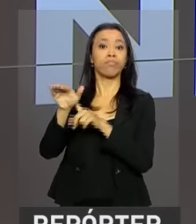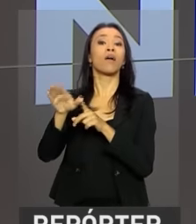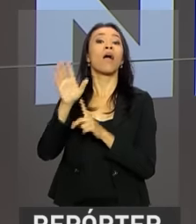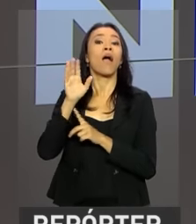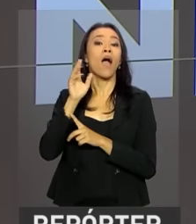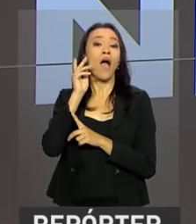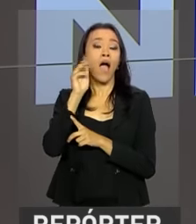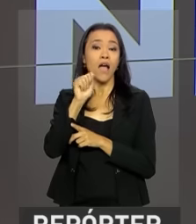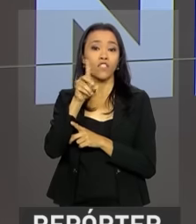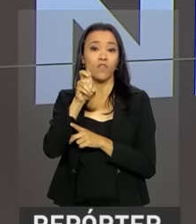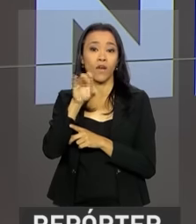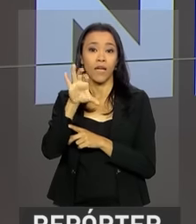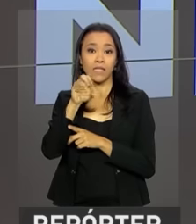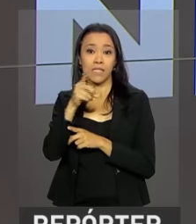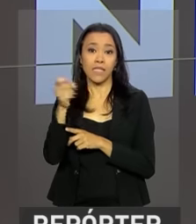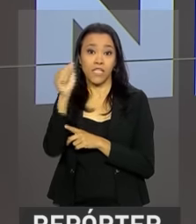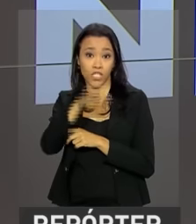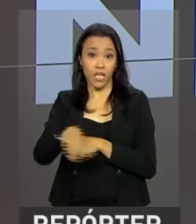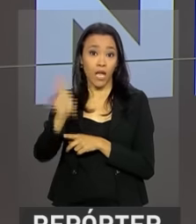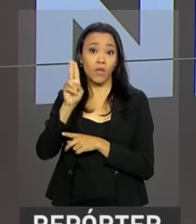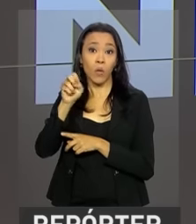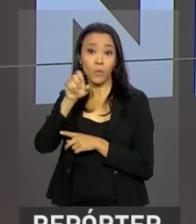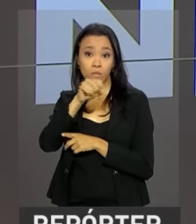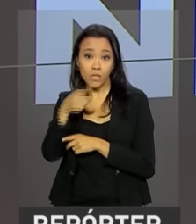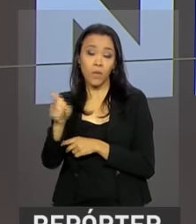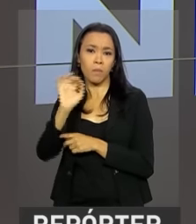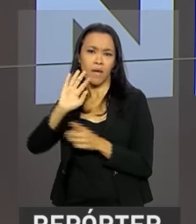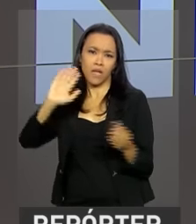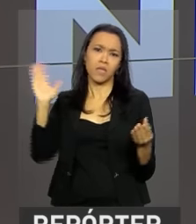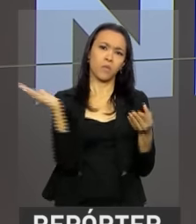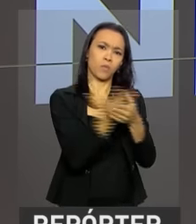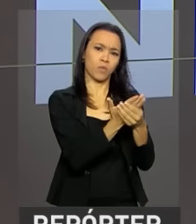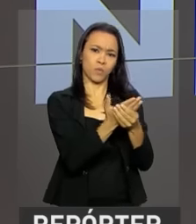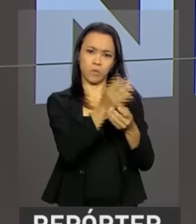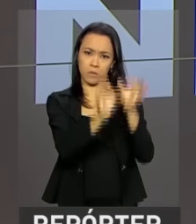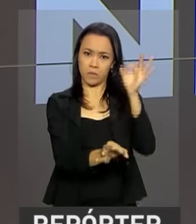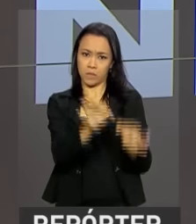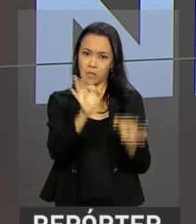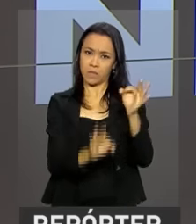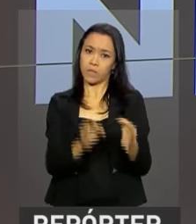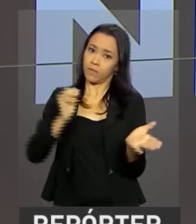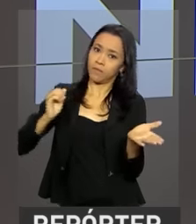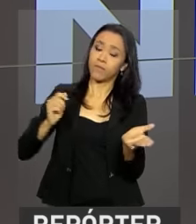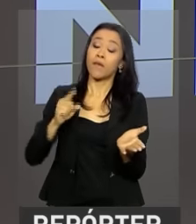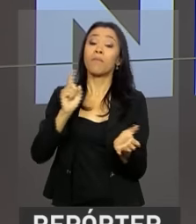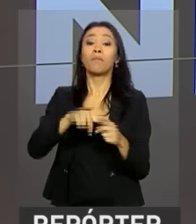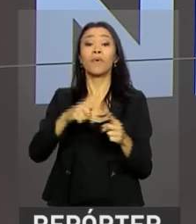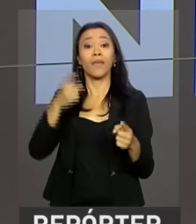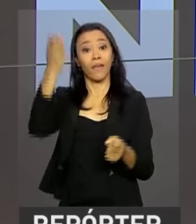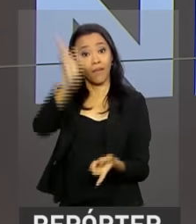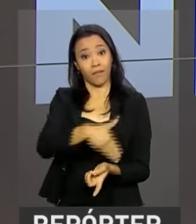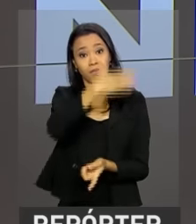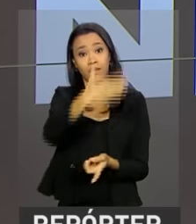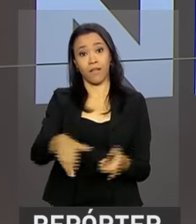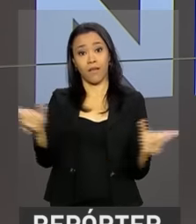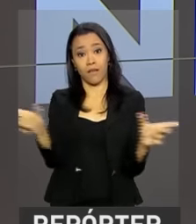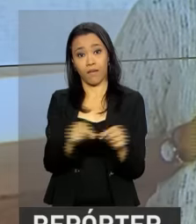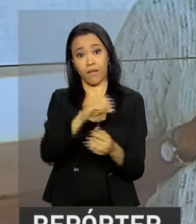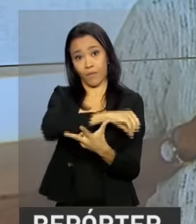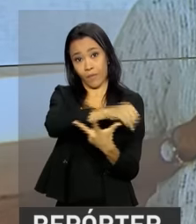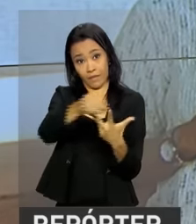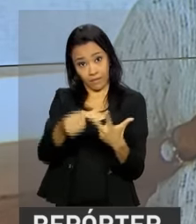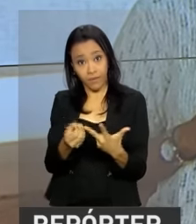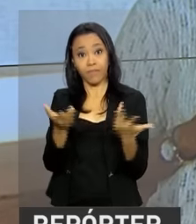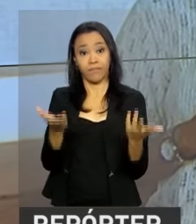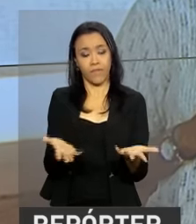União para derrubar na justiça a ação que tenta suspender o Enem Vamos então conversar ao vivo com a repórter mar